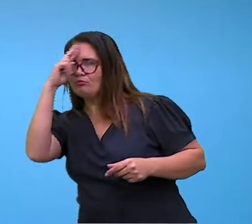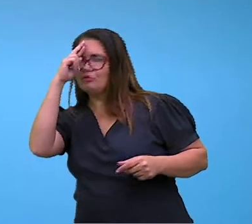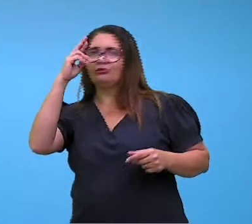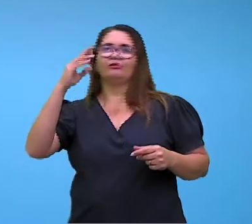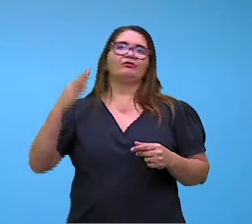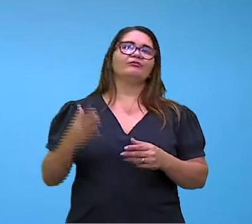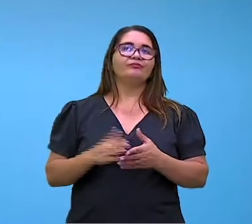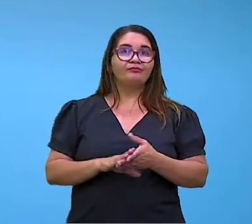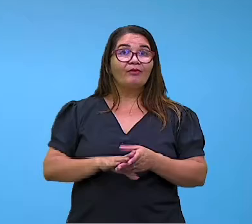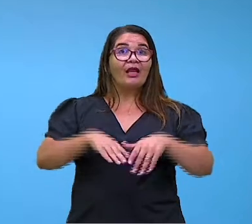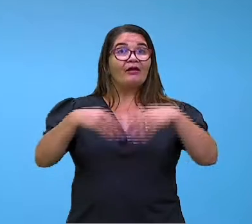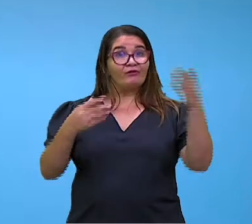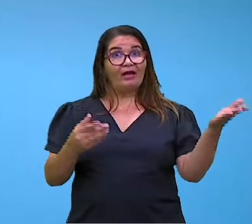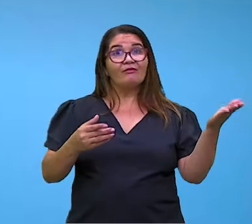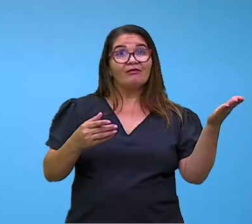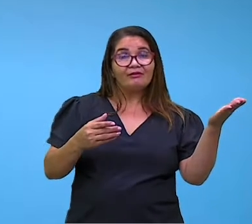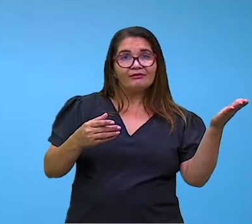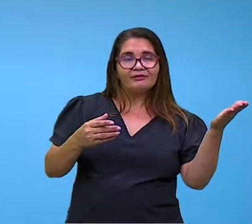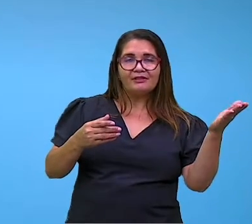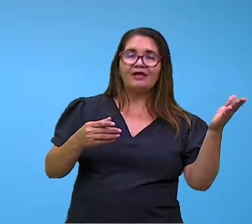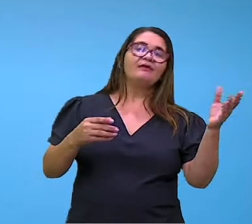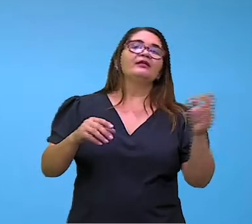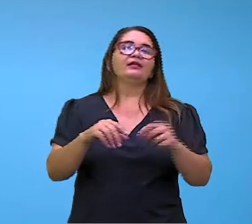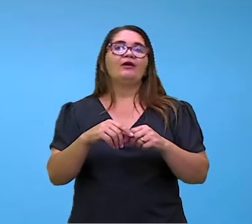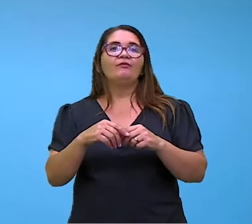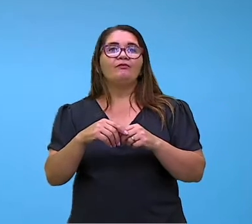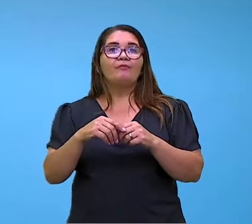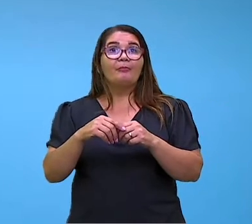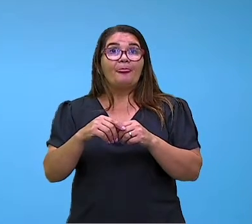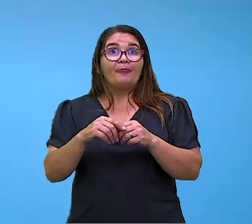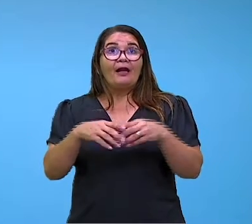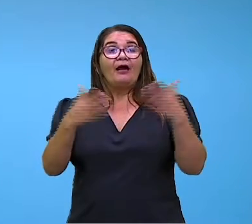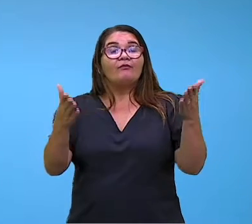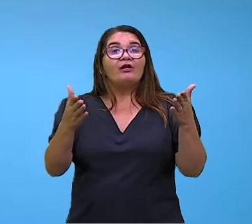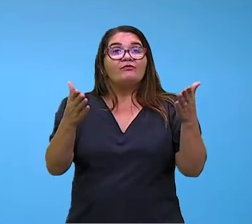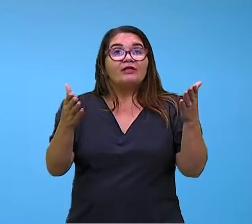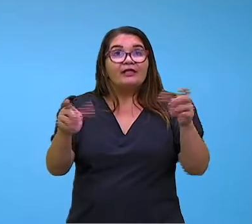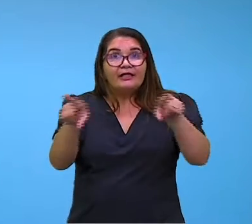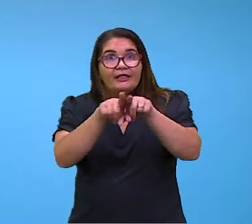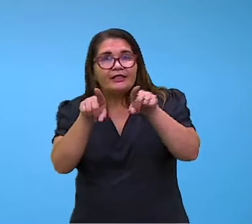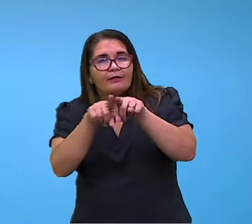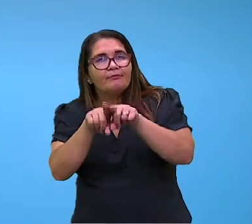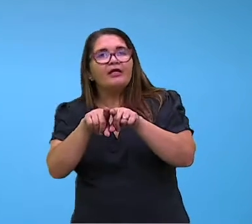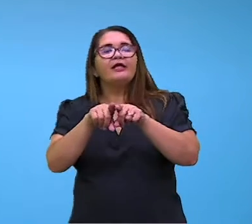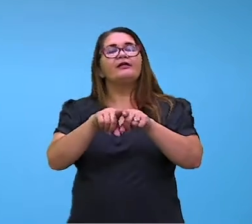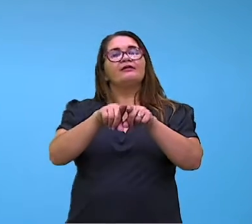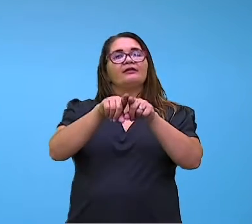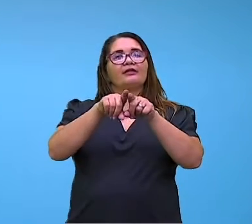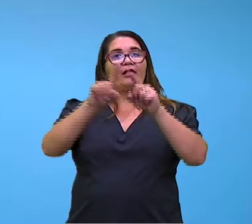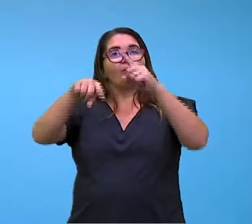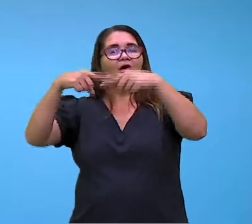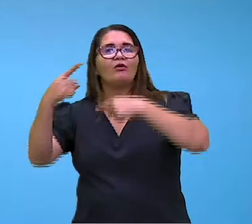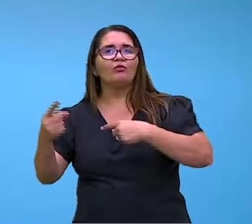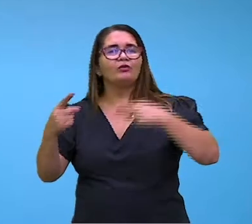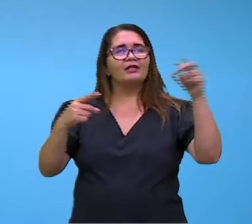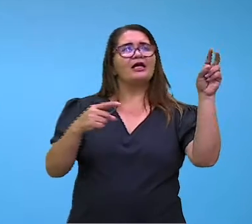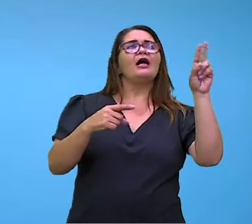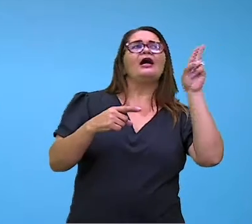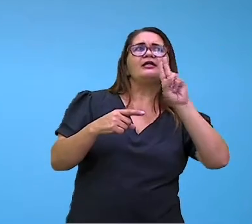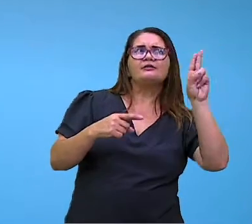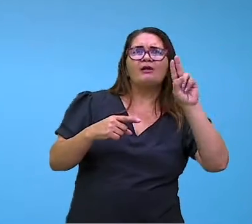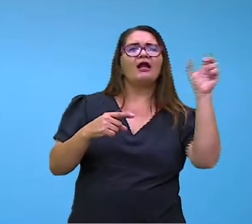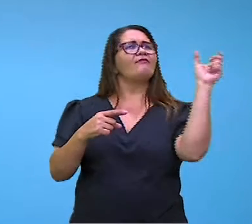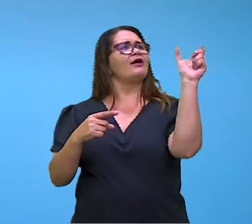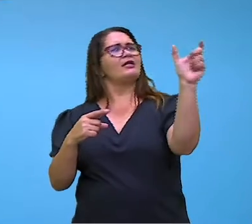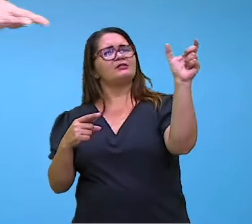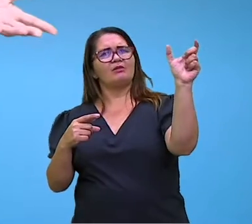perceber. Novel, não é novela. Novela é soup. Ok? Novel